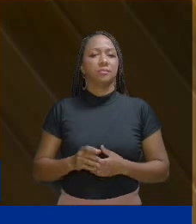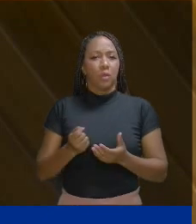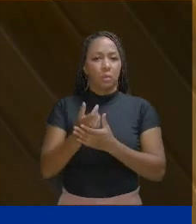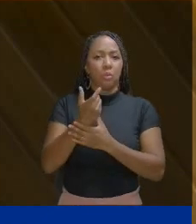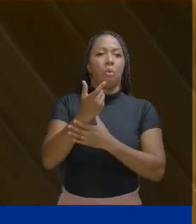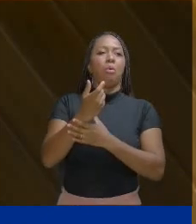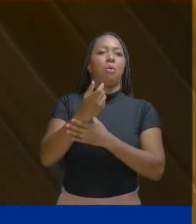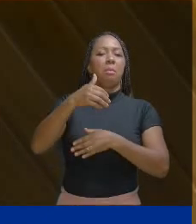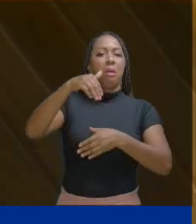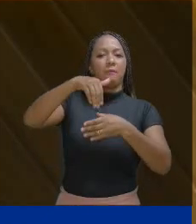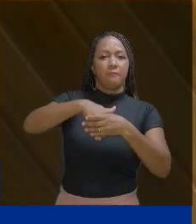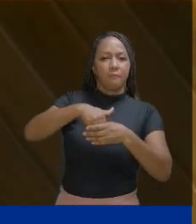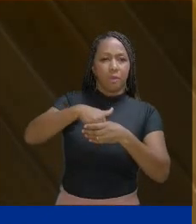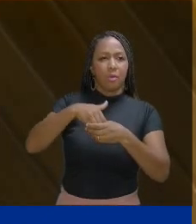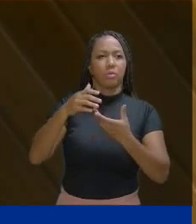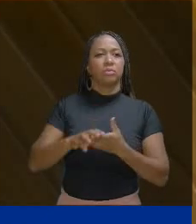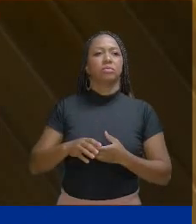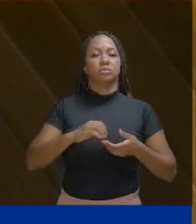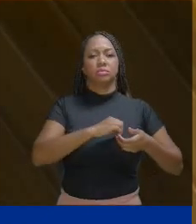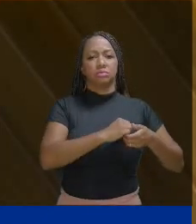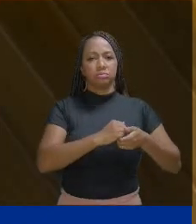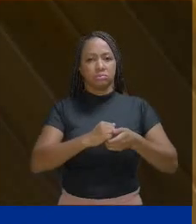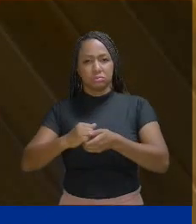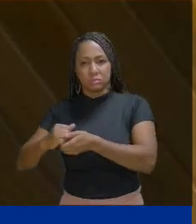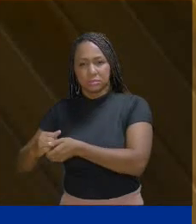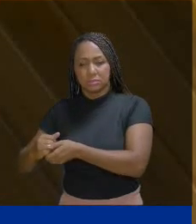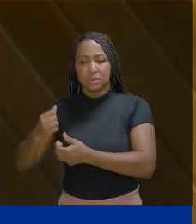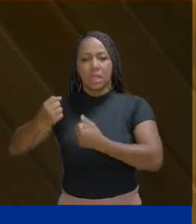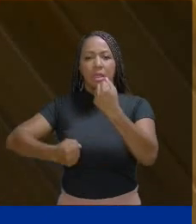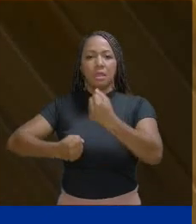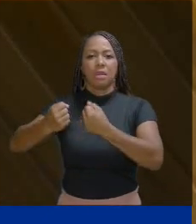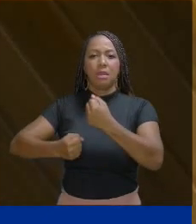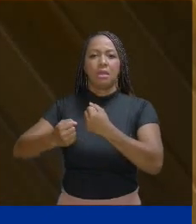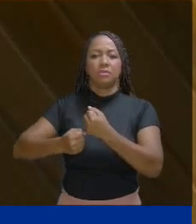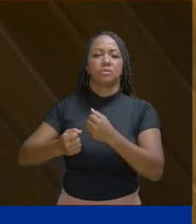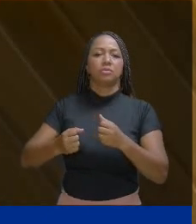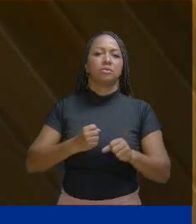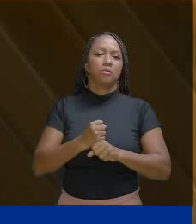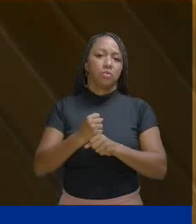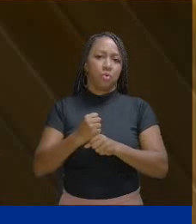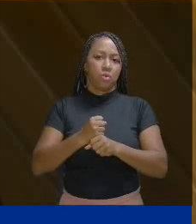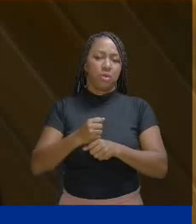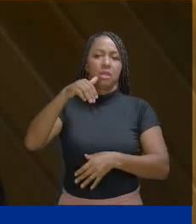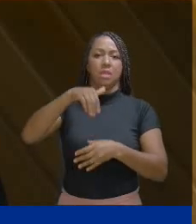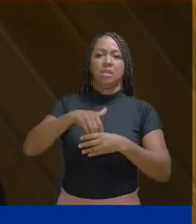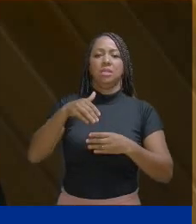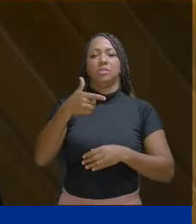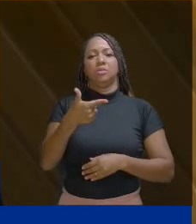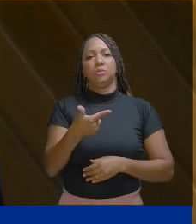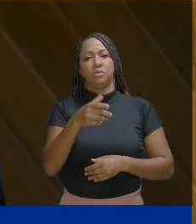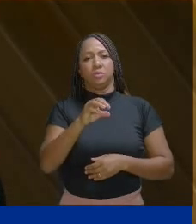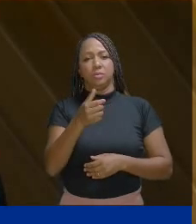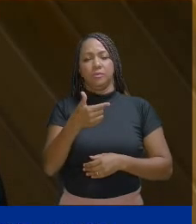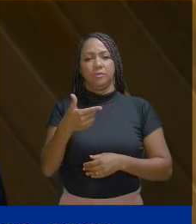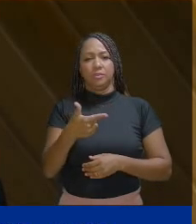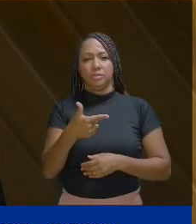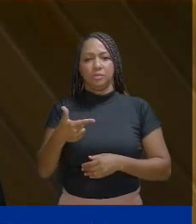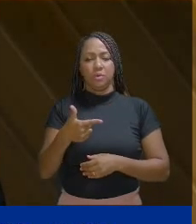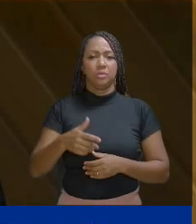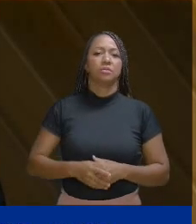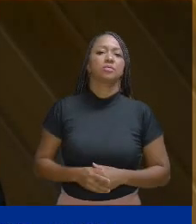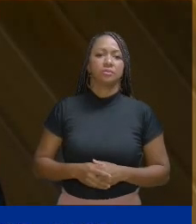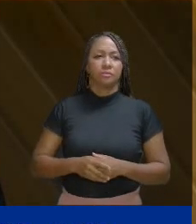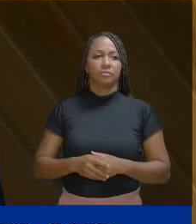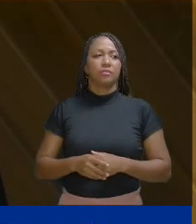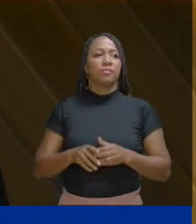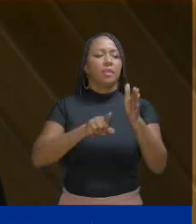de votos e transporte irregular de eleitores durante as eleições de 2022.